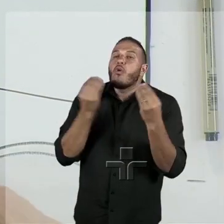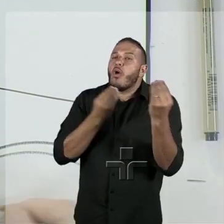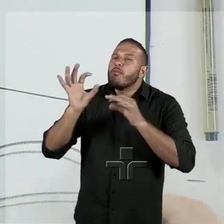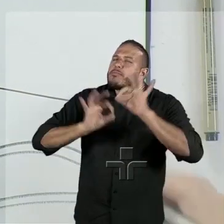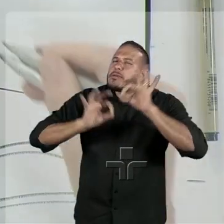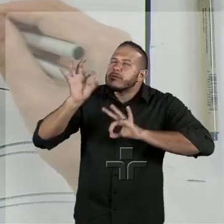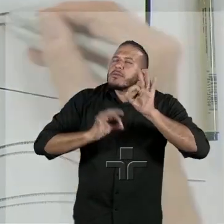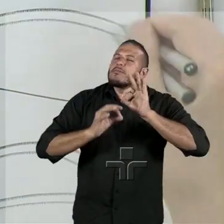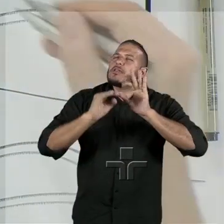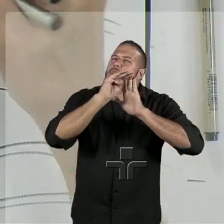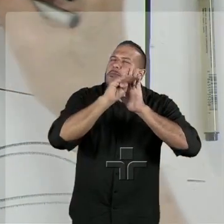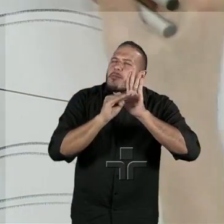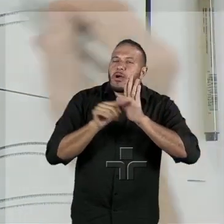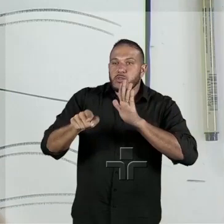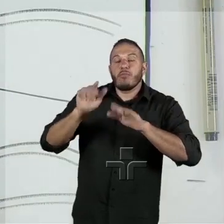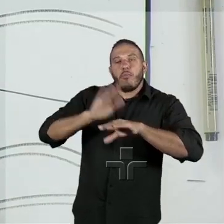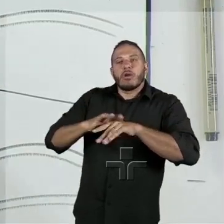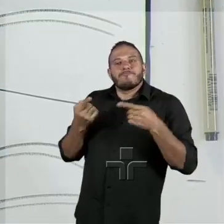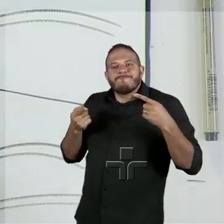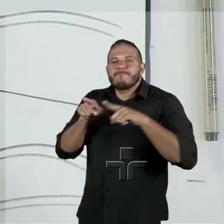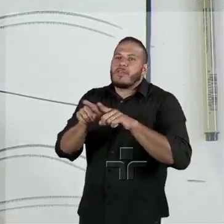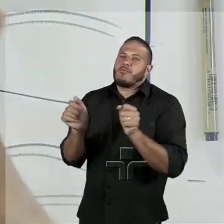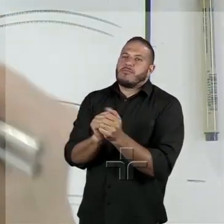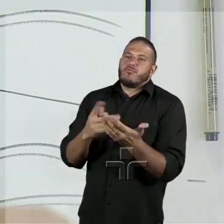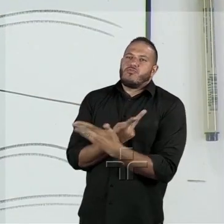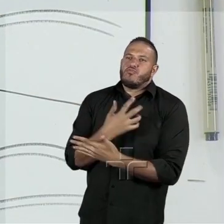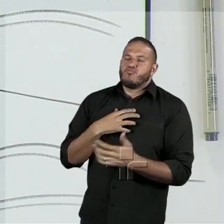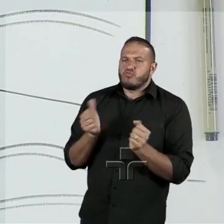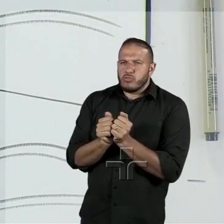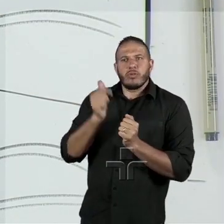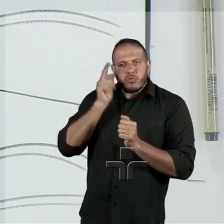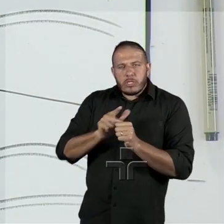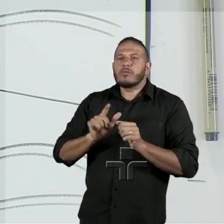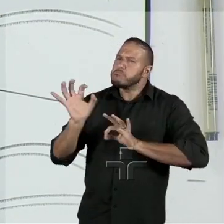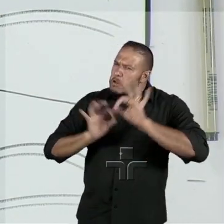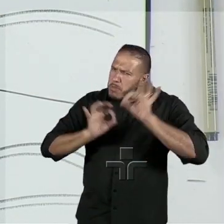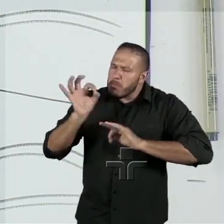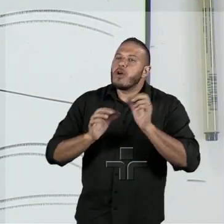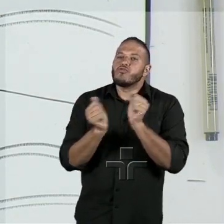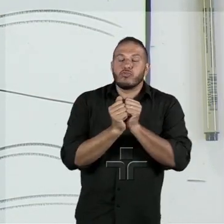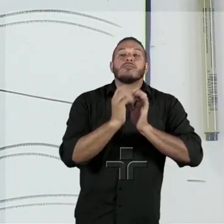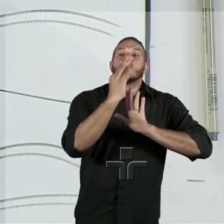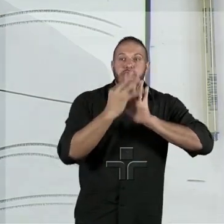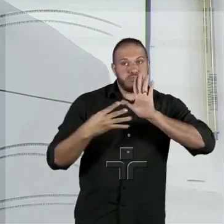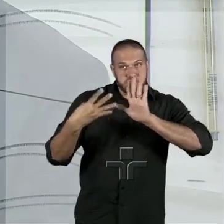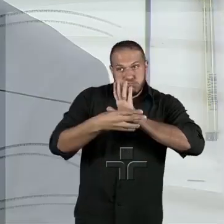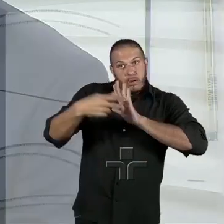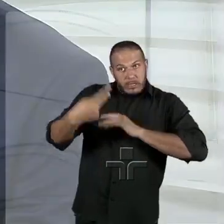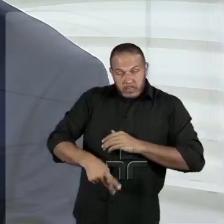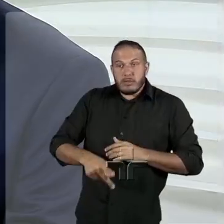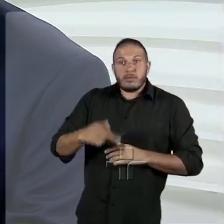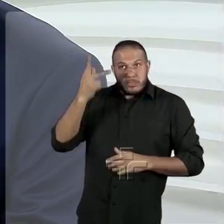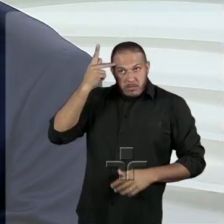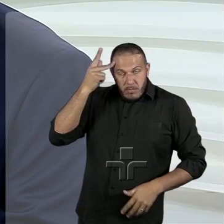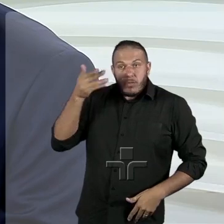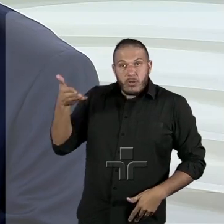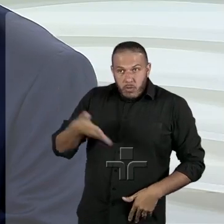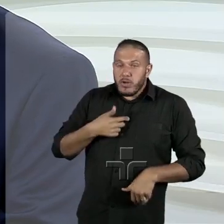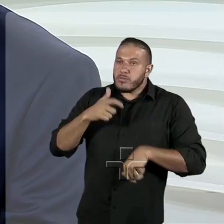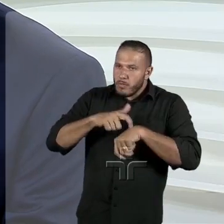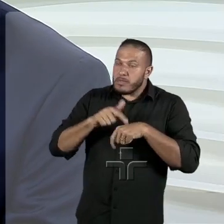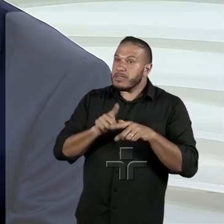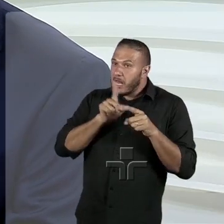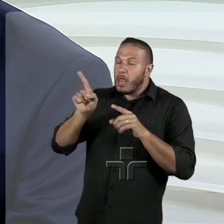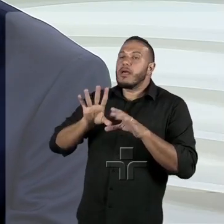planejamento disso pode ser feito em conjunto. Estamos avançando muito na construção do currículo, né? São Paulo está nesse momento com o currículo no